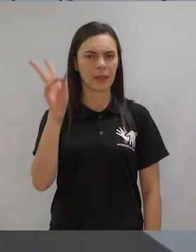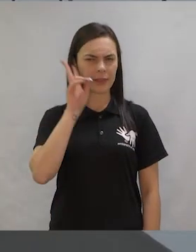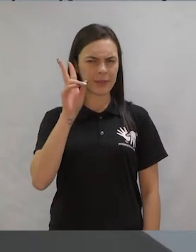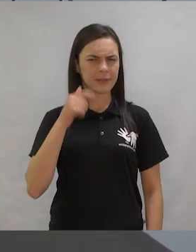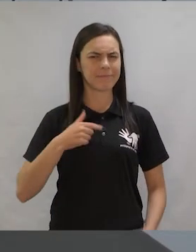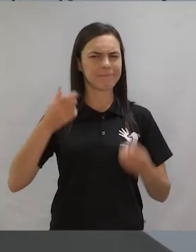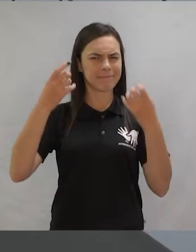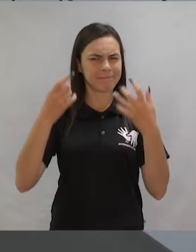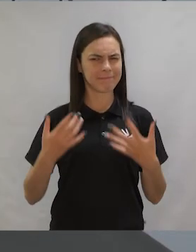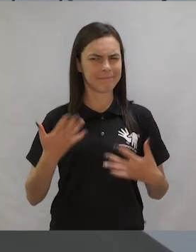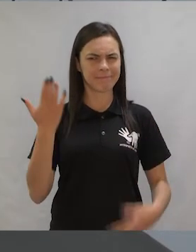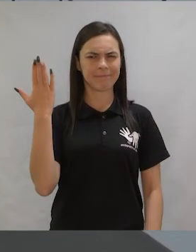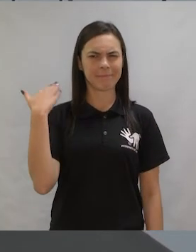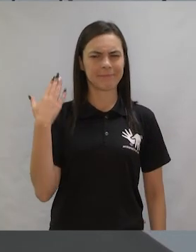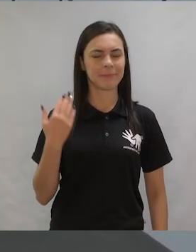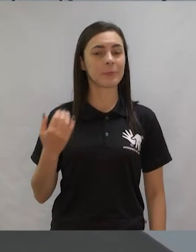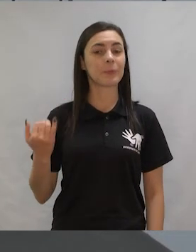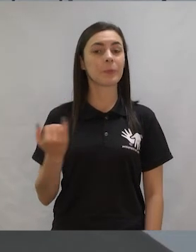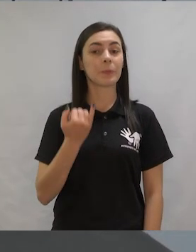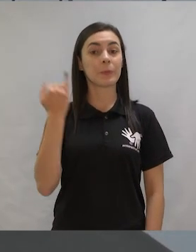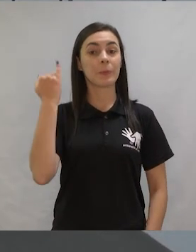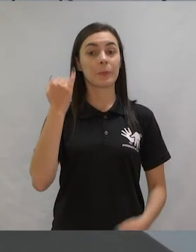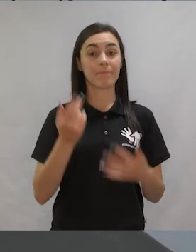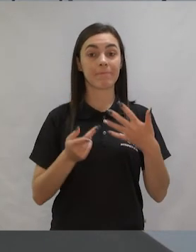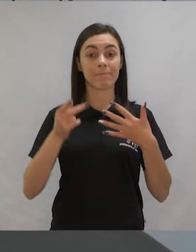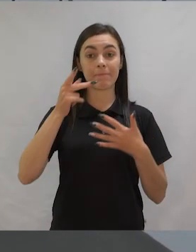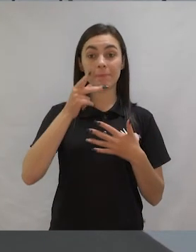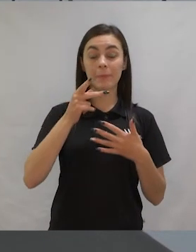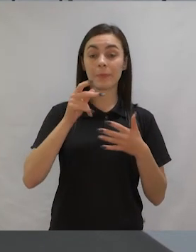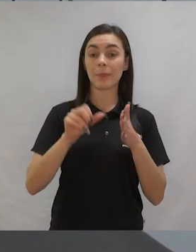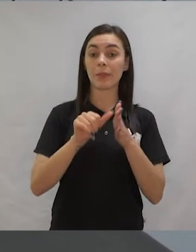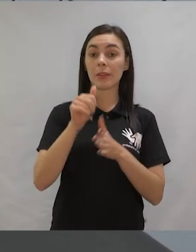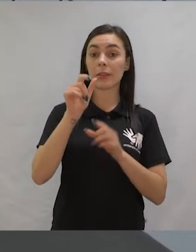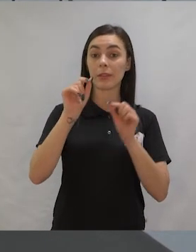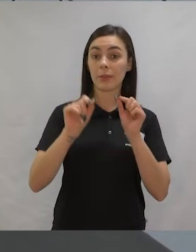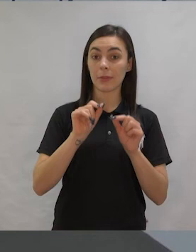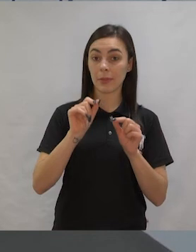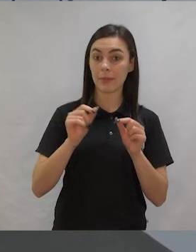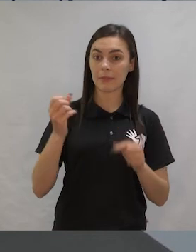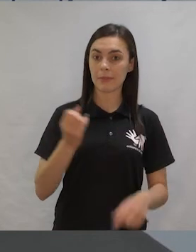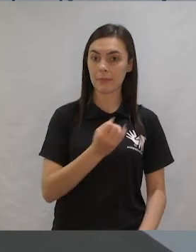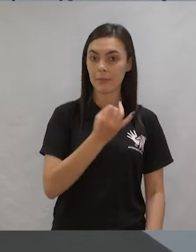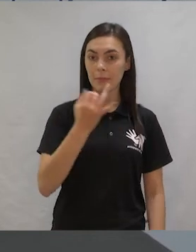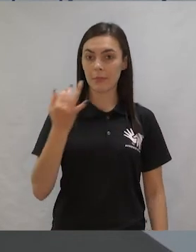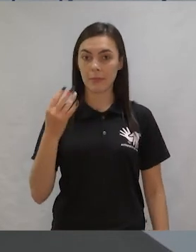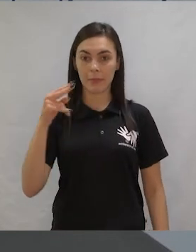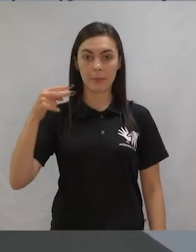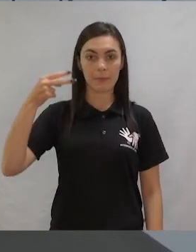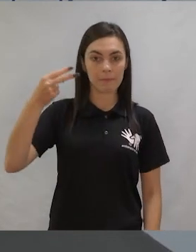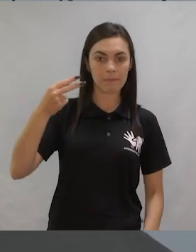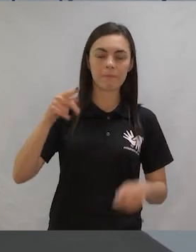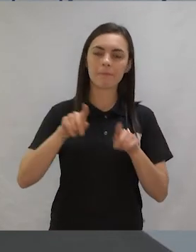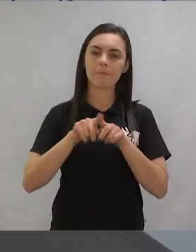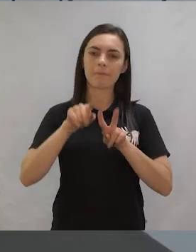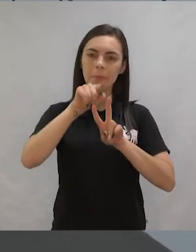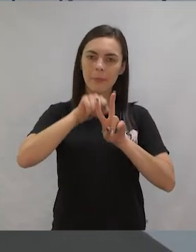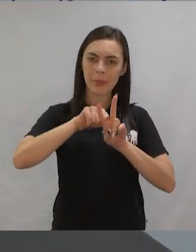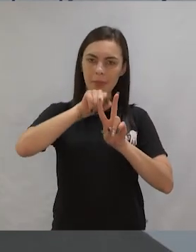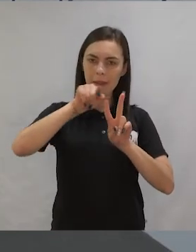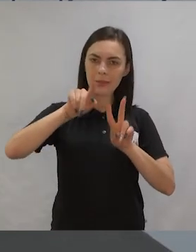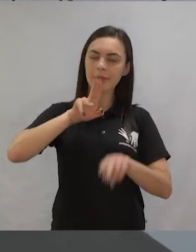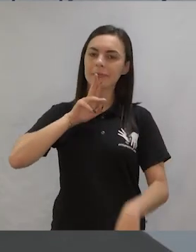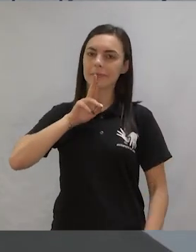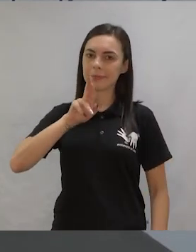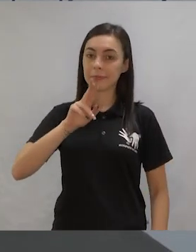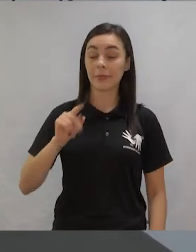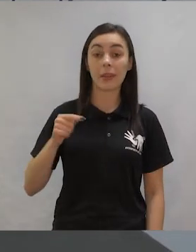Então, lembra o que eu falei, né? Primeira coisa que nós precisamos resolver numa expressão é as potências e as raízes. Depois, nós